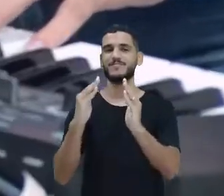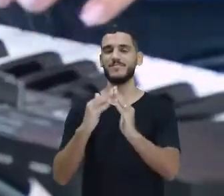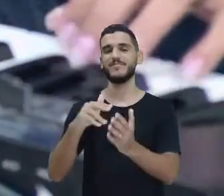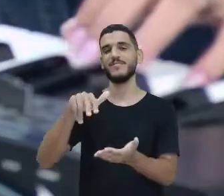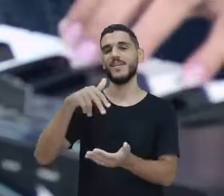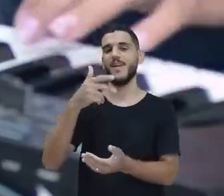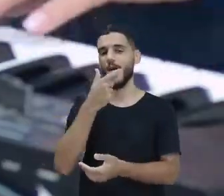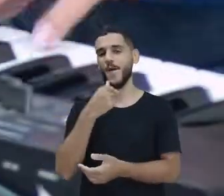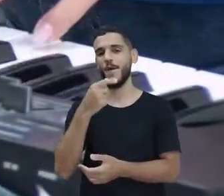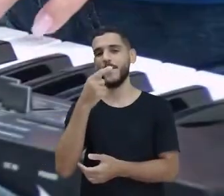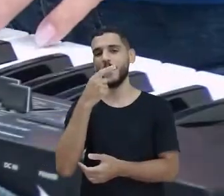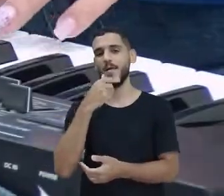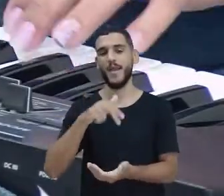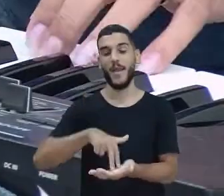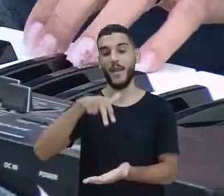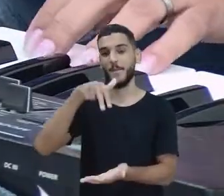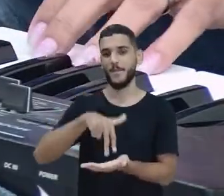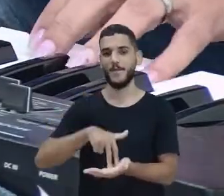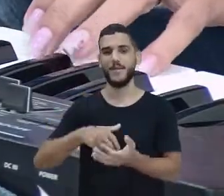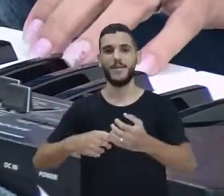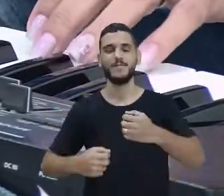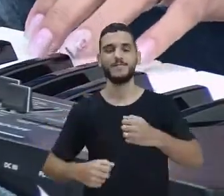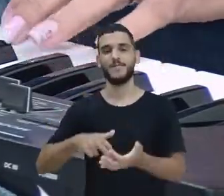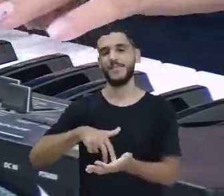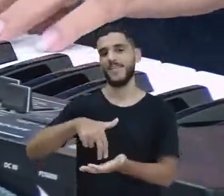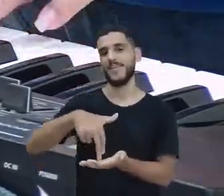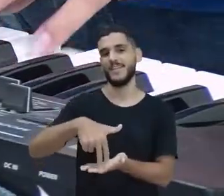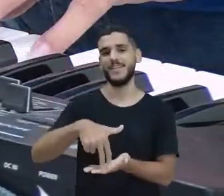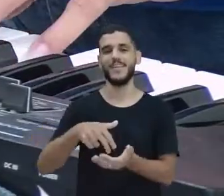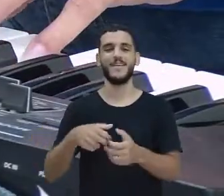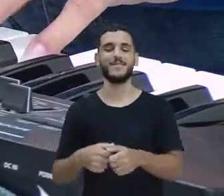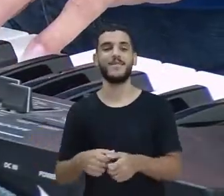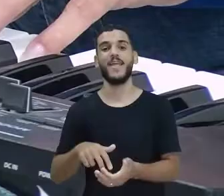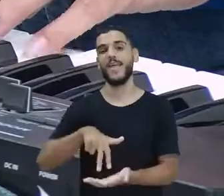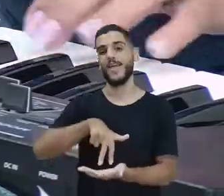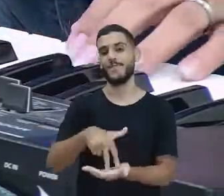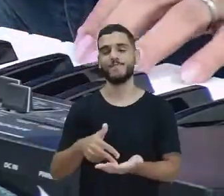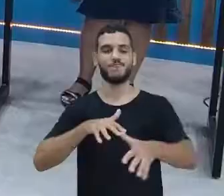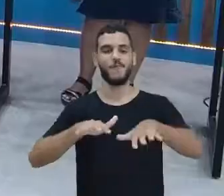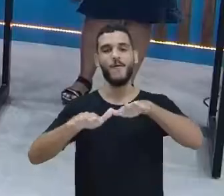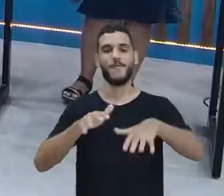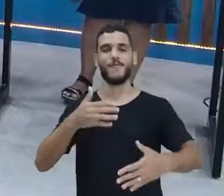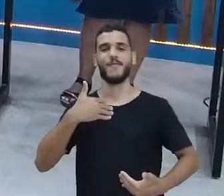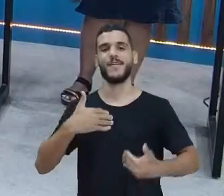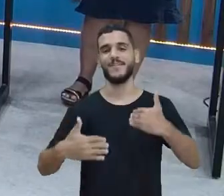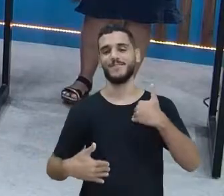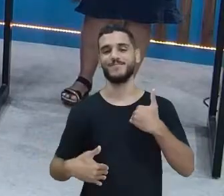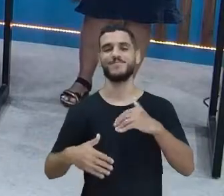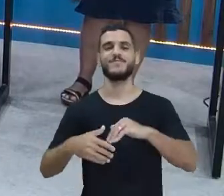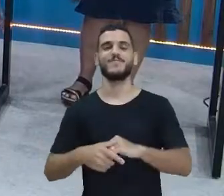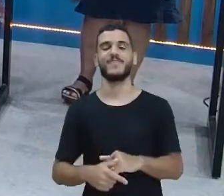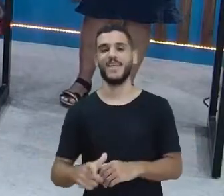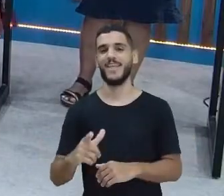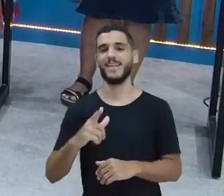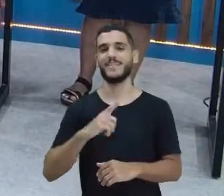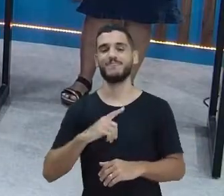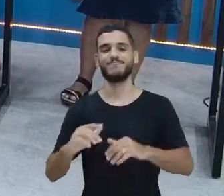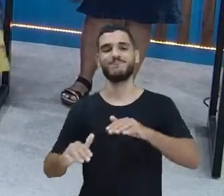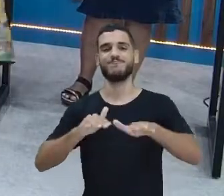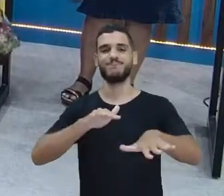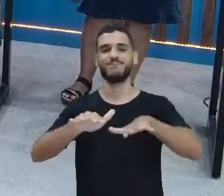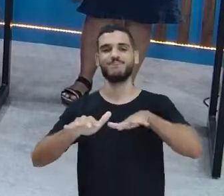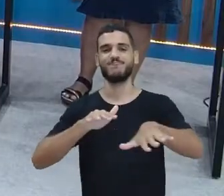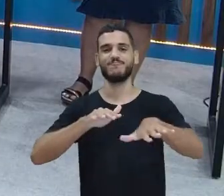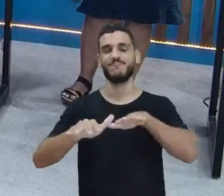pula, ele roda, ele faz requebradinha. Ele pula, ele roda, ele